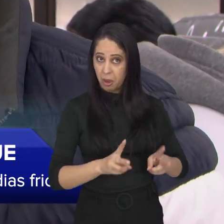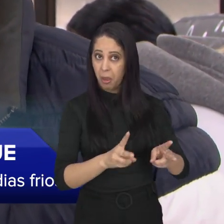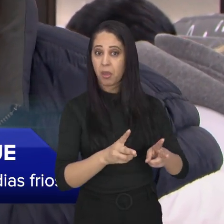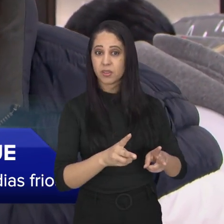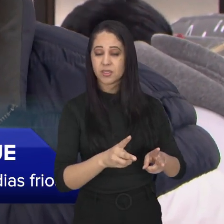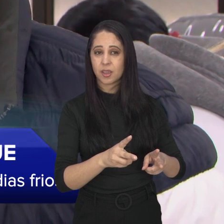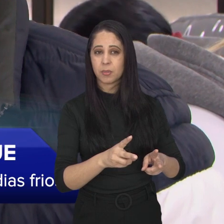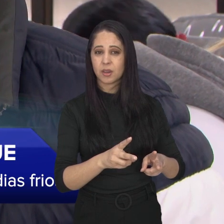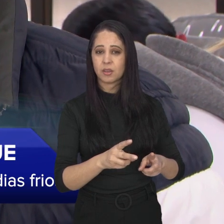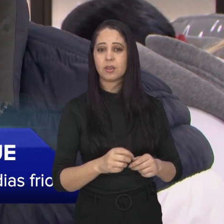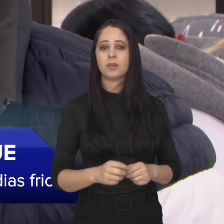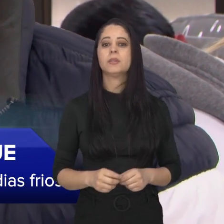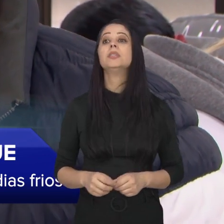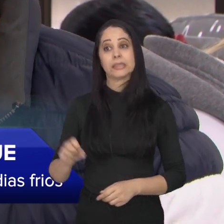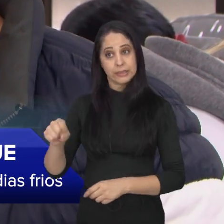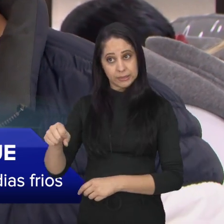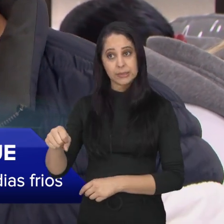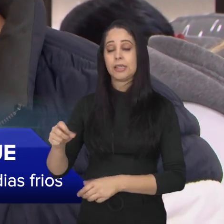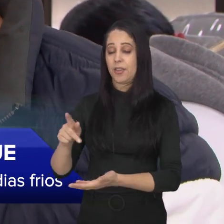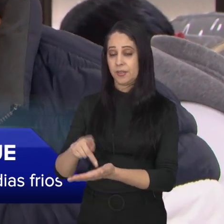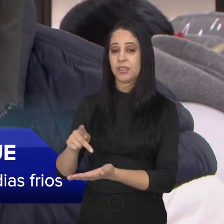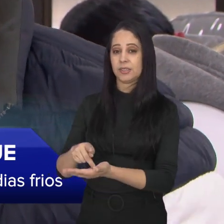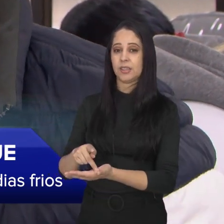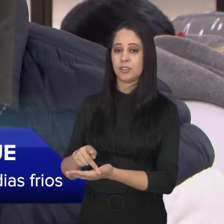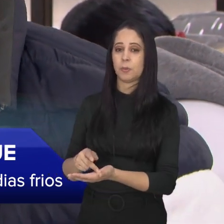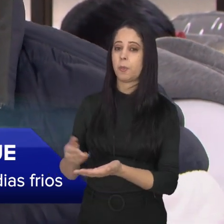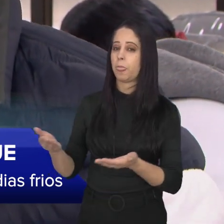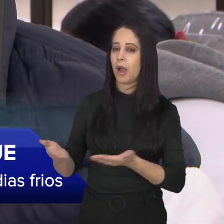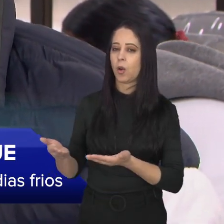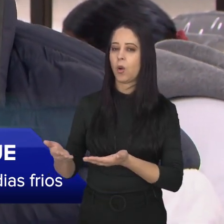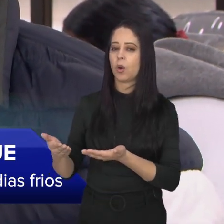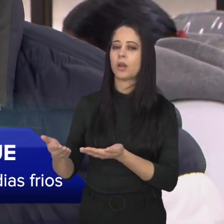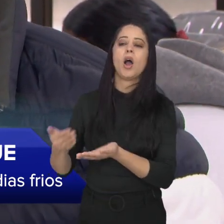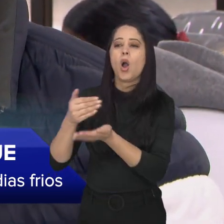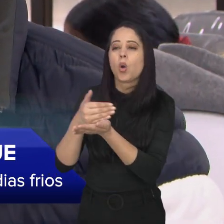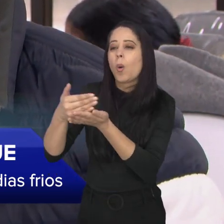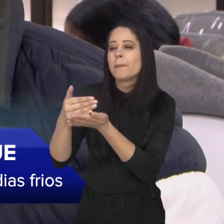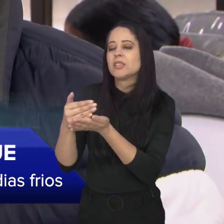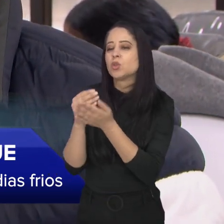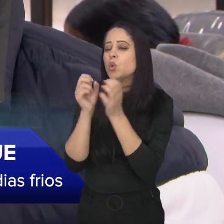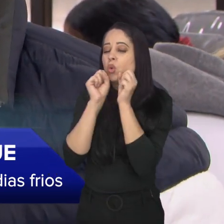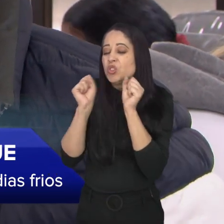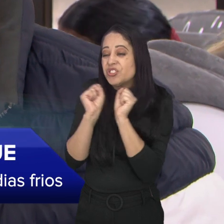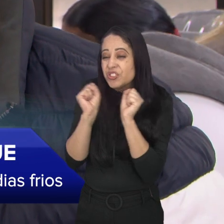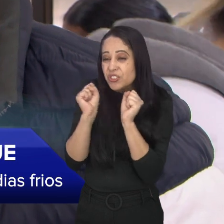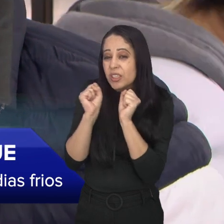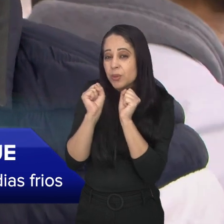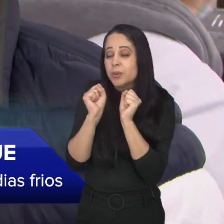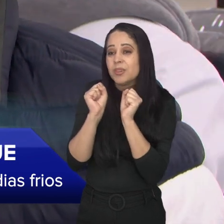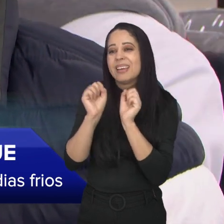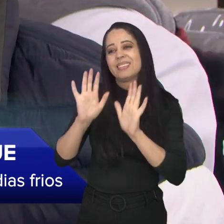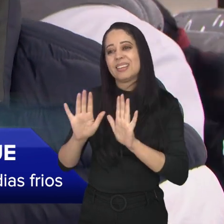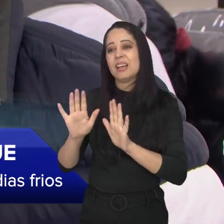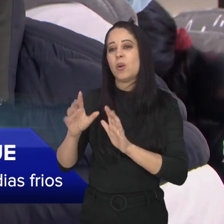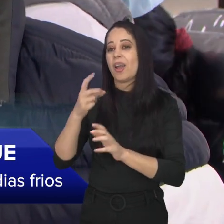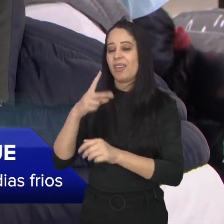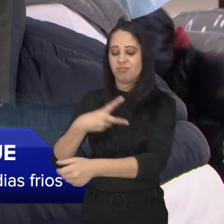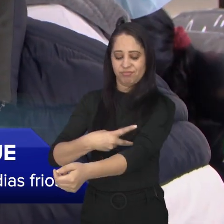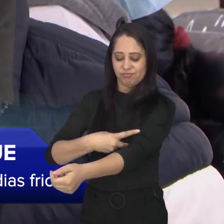Na verdade, é um momento oportuno para a gente primeiro agradecer essas pessoas que de forma anônima, altruísta e quase